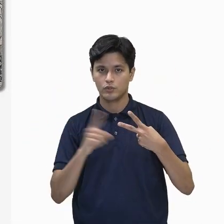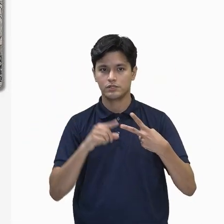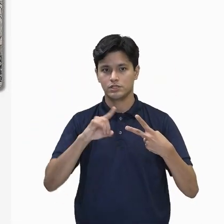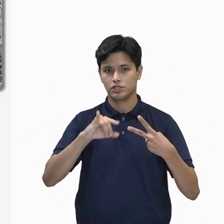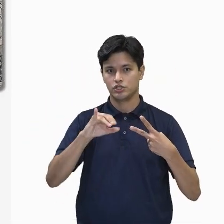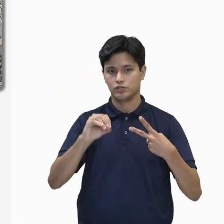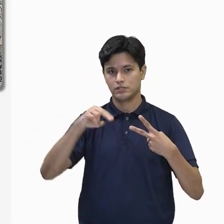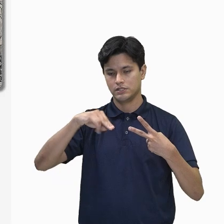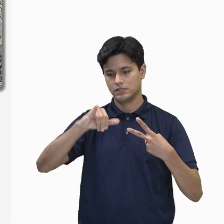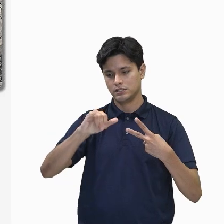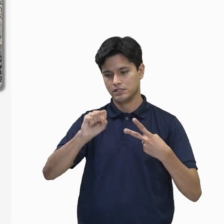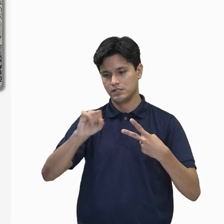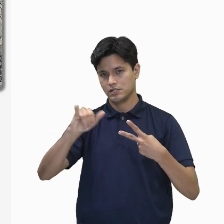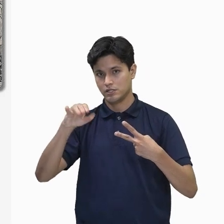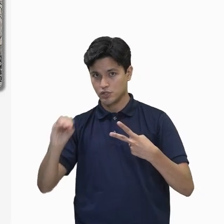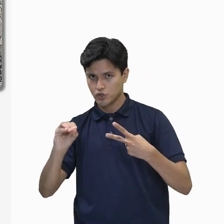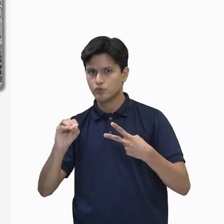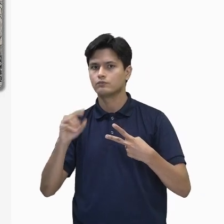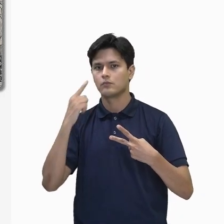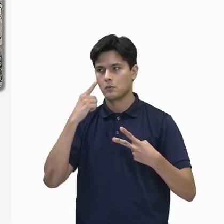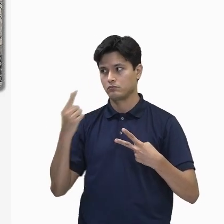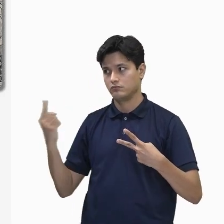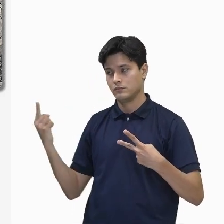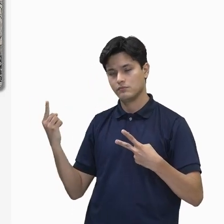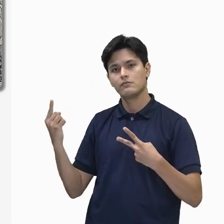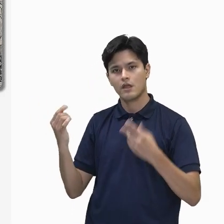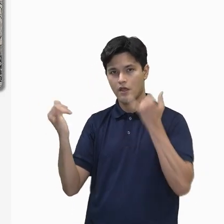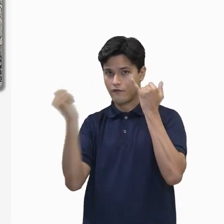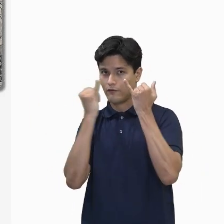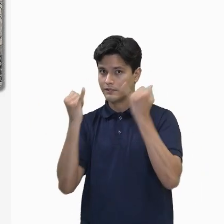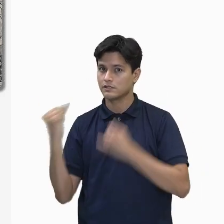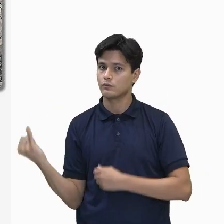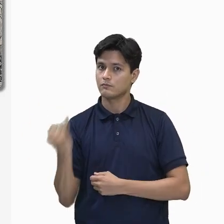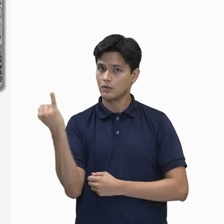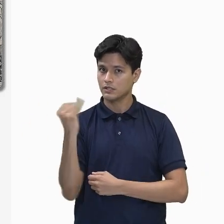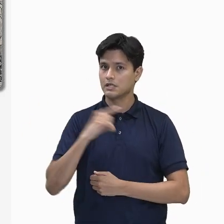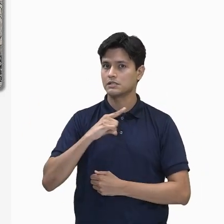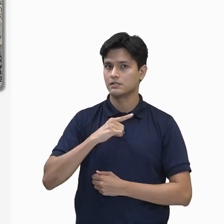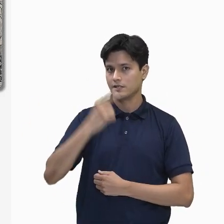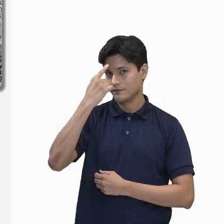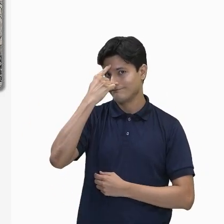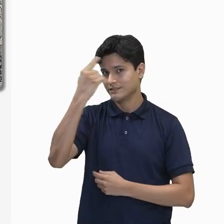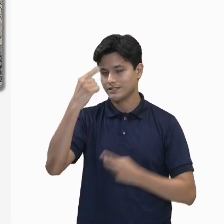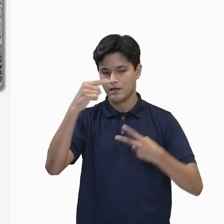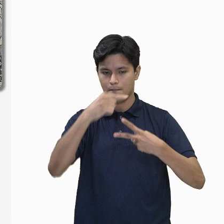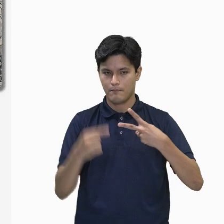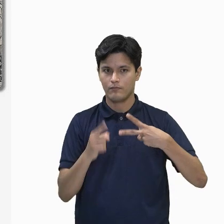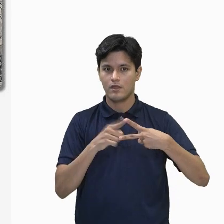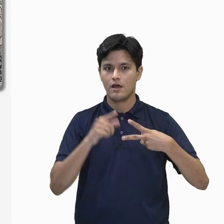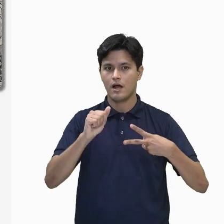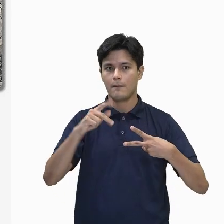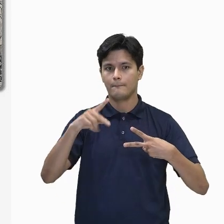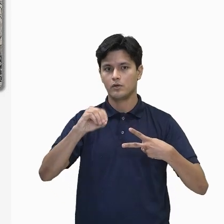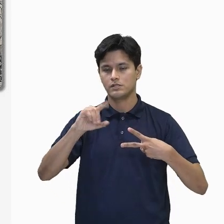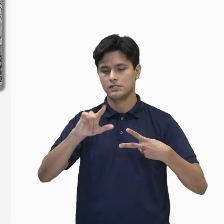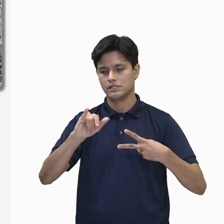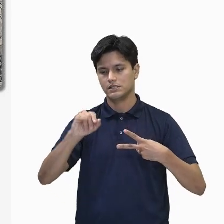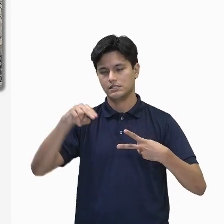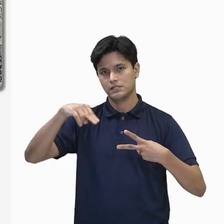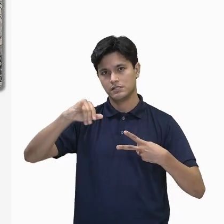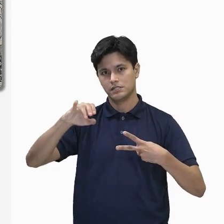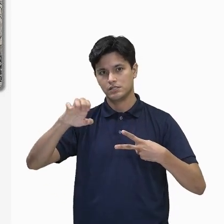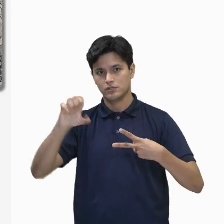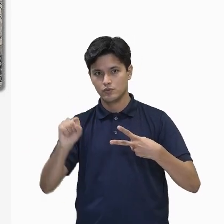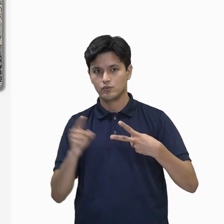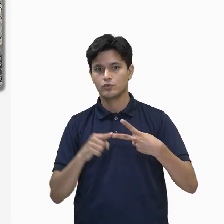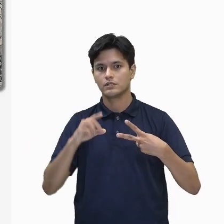muito importante, tá? Anotem isso daí, essa ideia de apolíneo e dionisíaco, tá bom? O